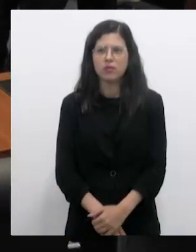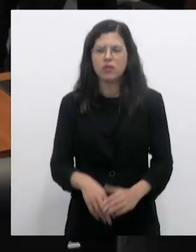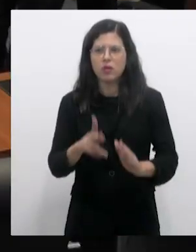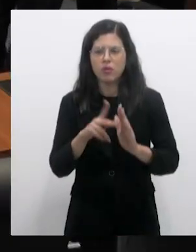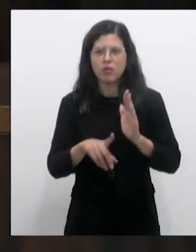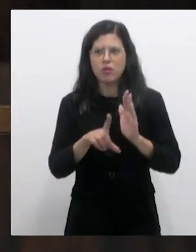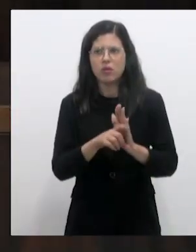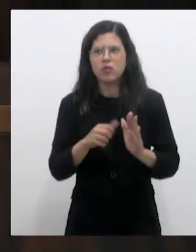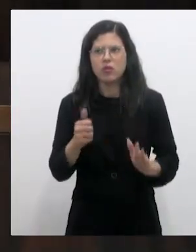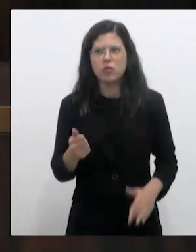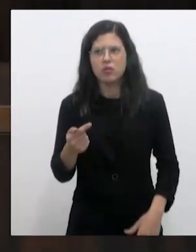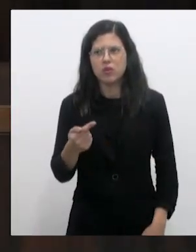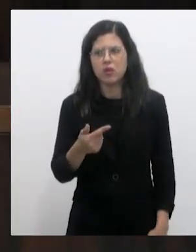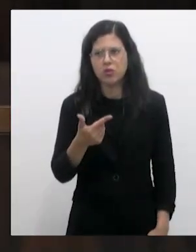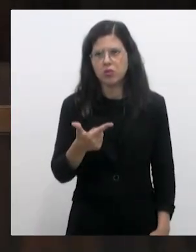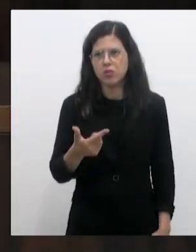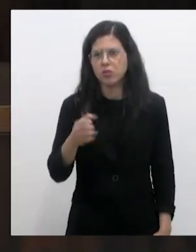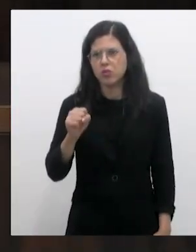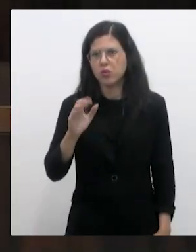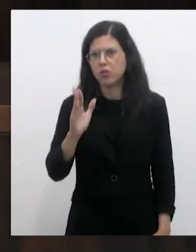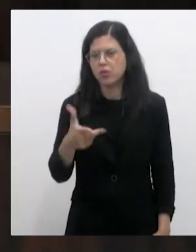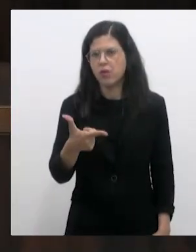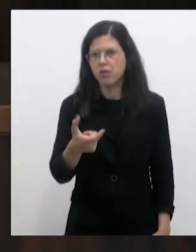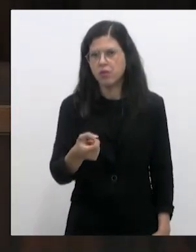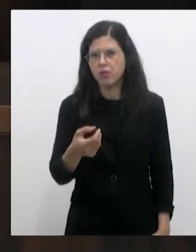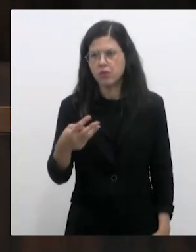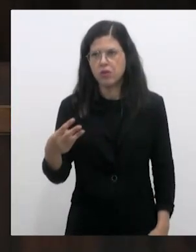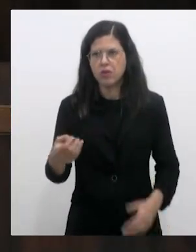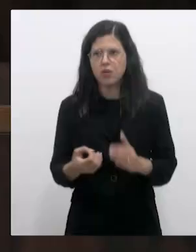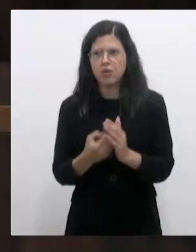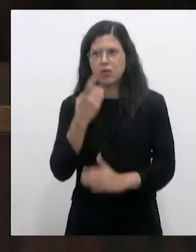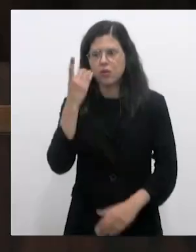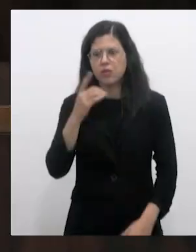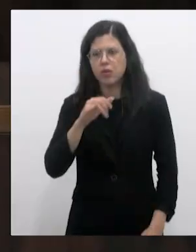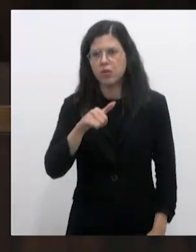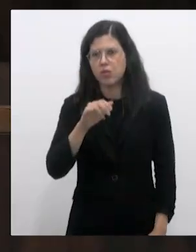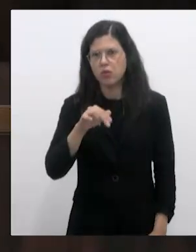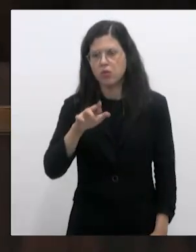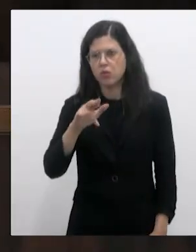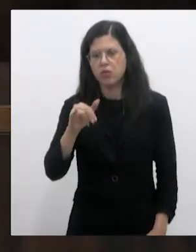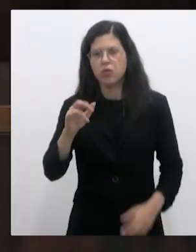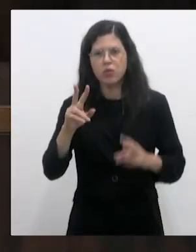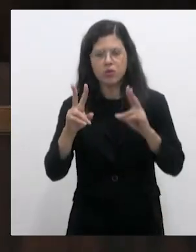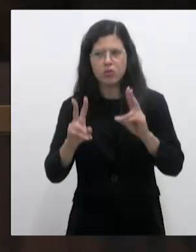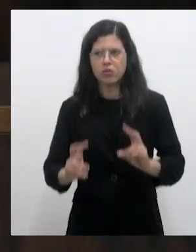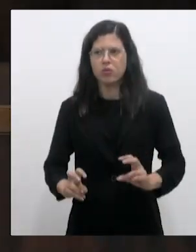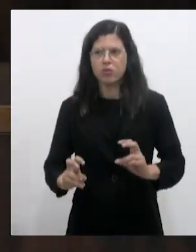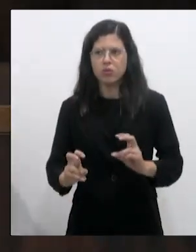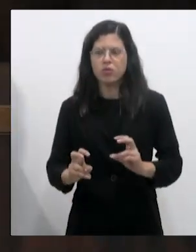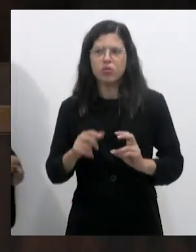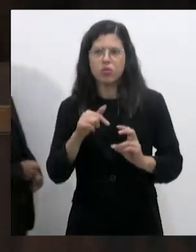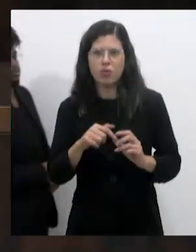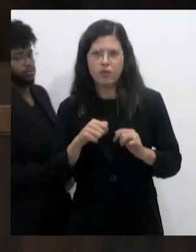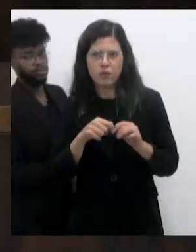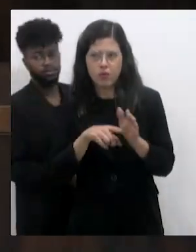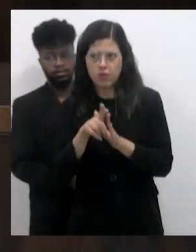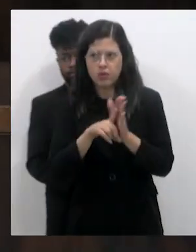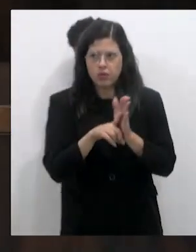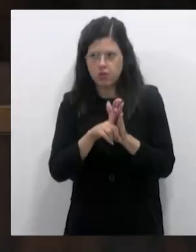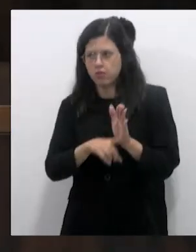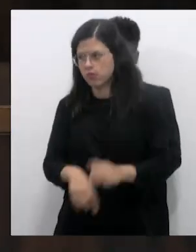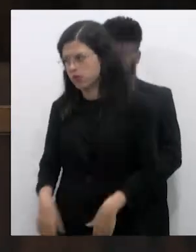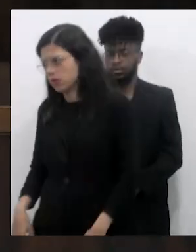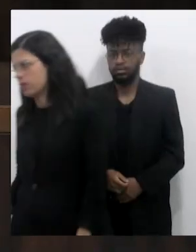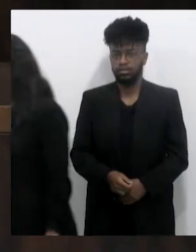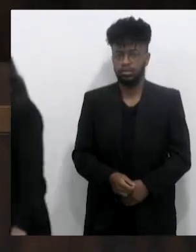Projeto de Lei 1728 de 2023, de autoria do deputado Yuri Moura, que dispõe sobre o pré-natal masculino